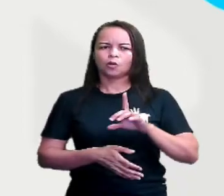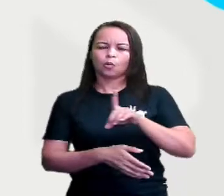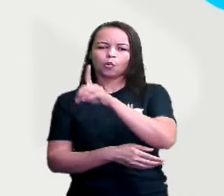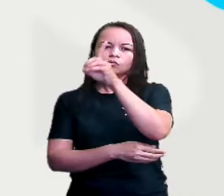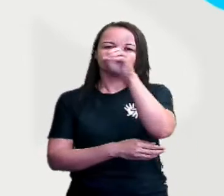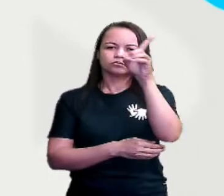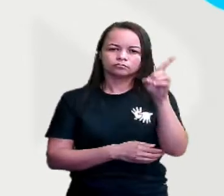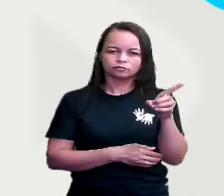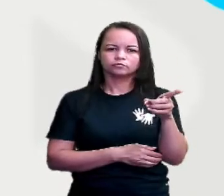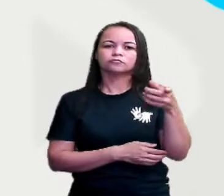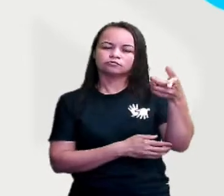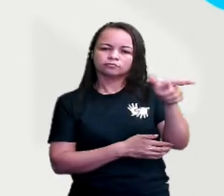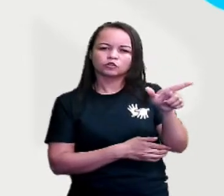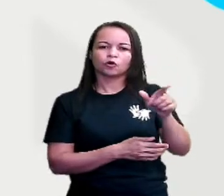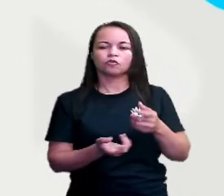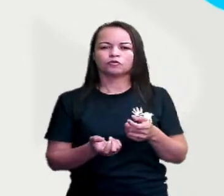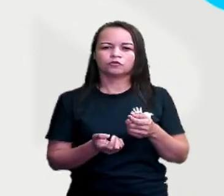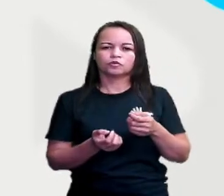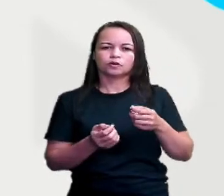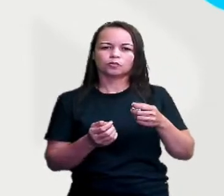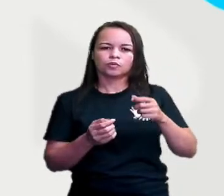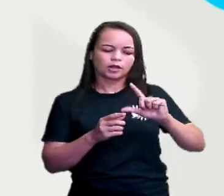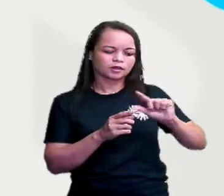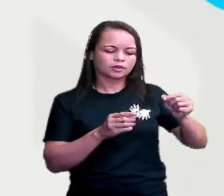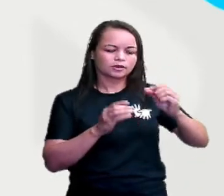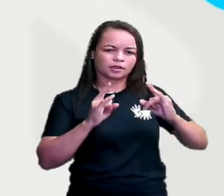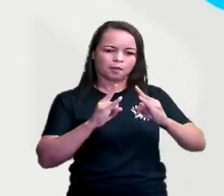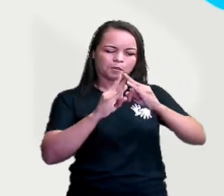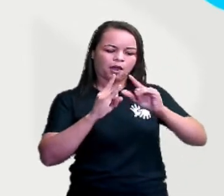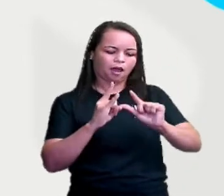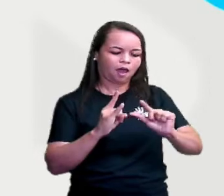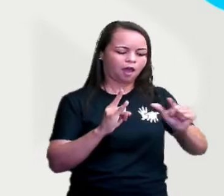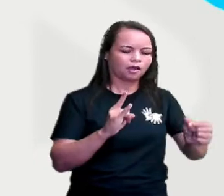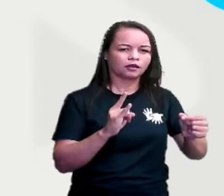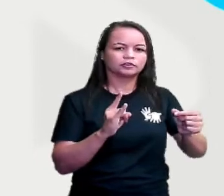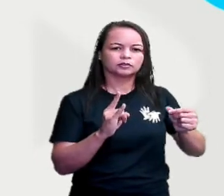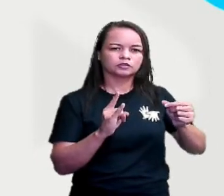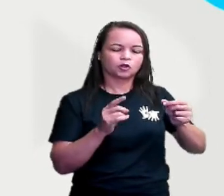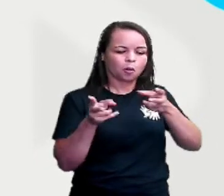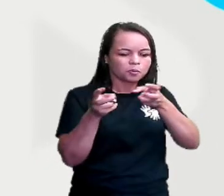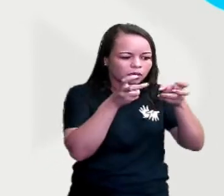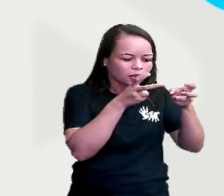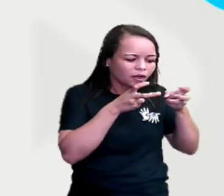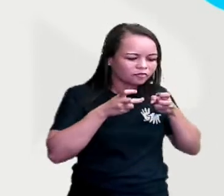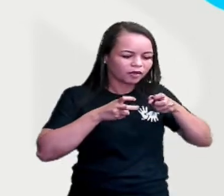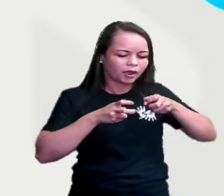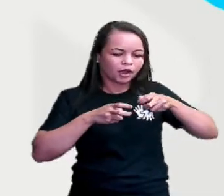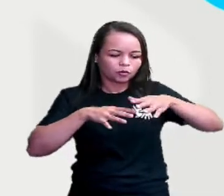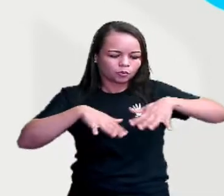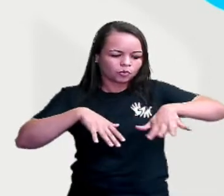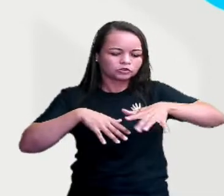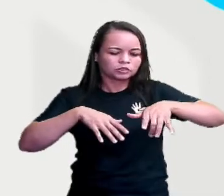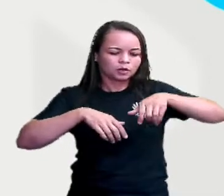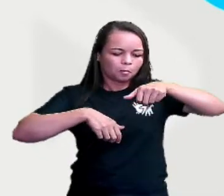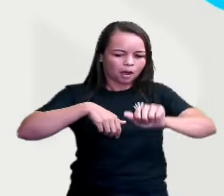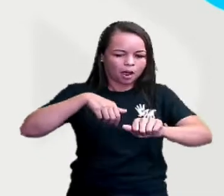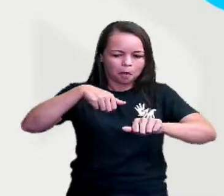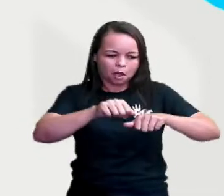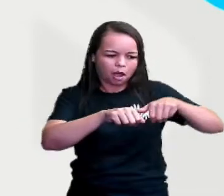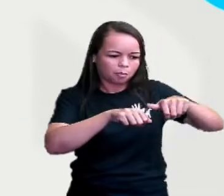das barracas, perceberam diversas pegadas diferentes por todo o acampamento. A